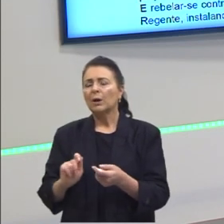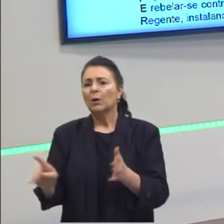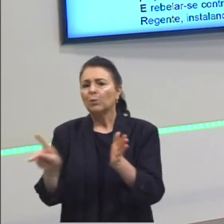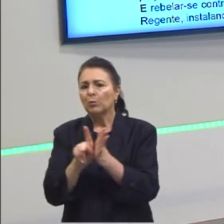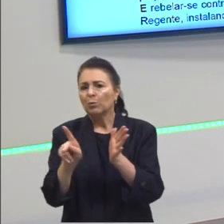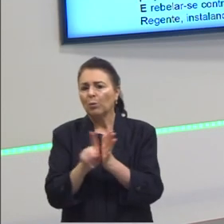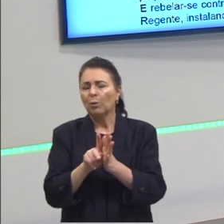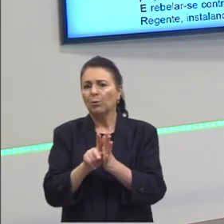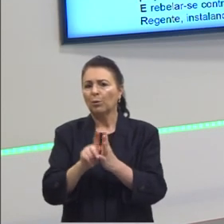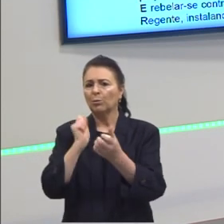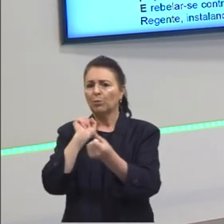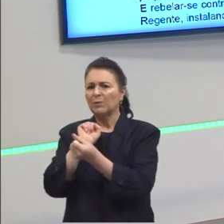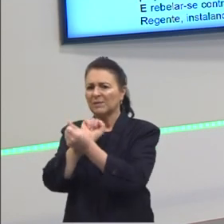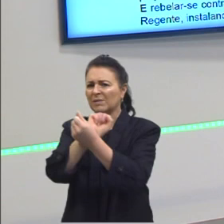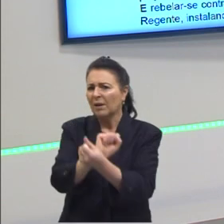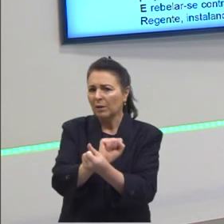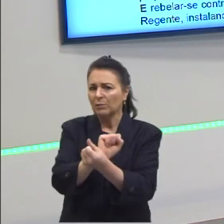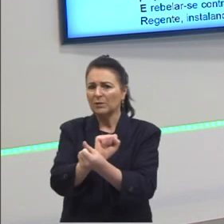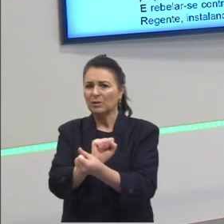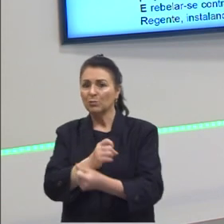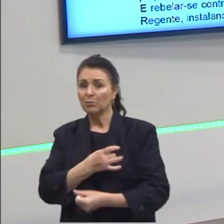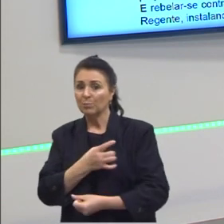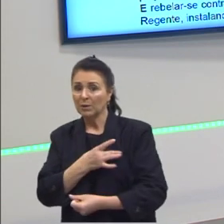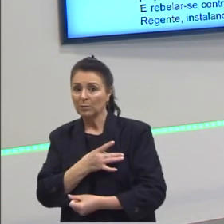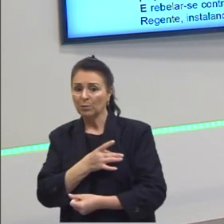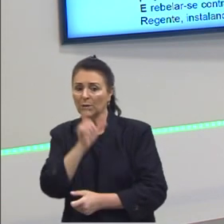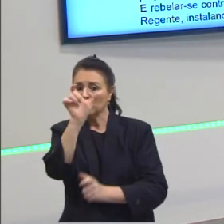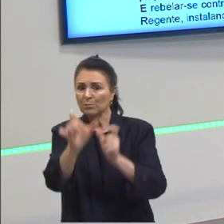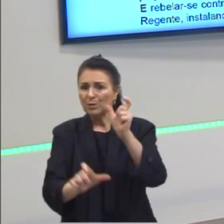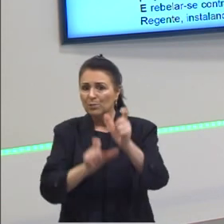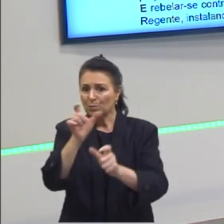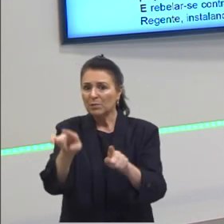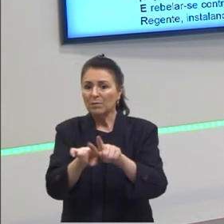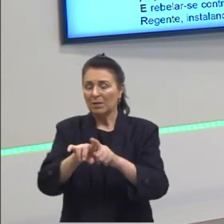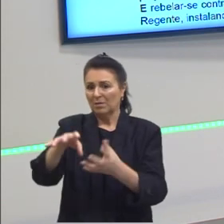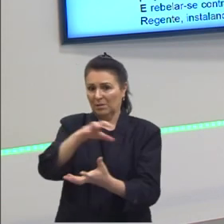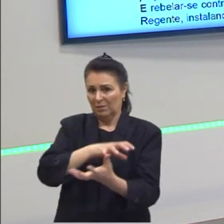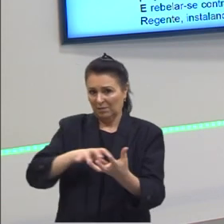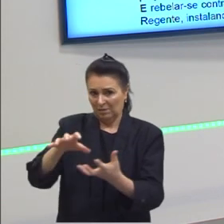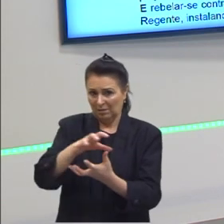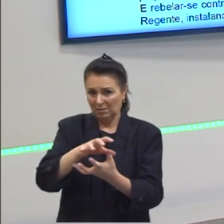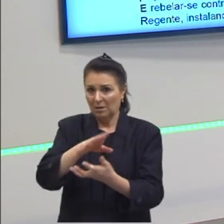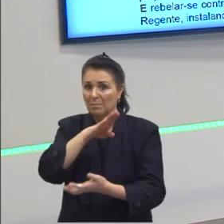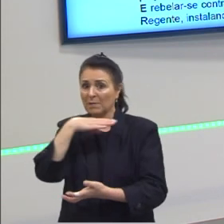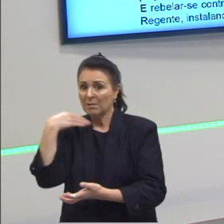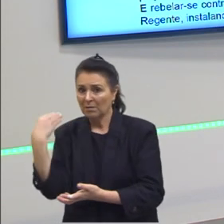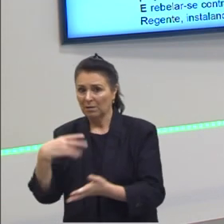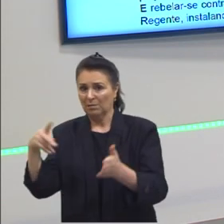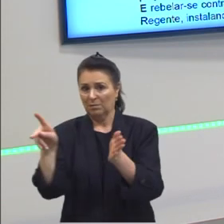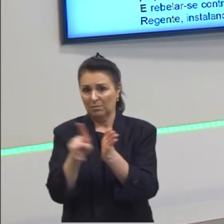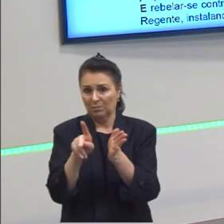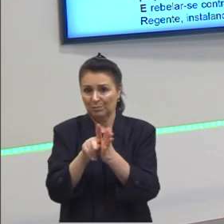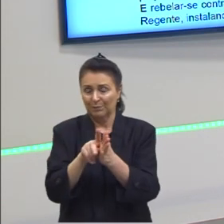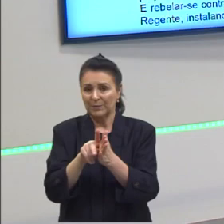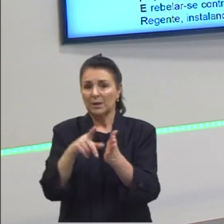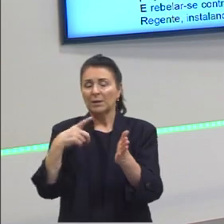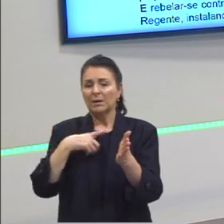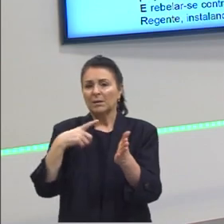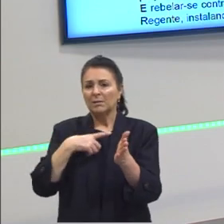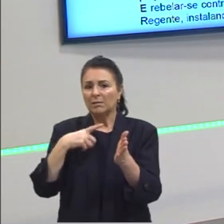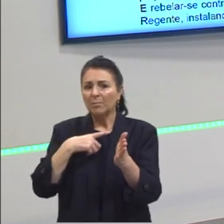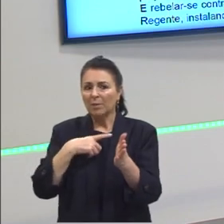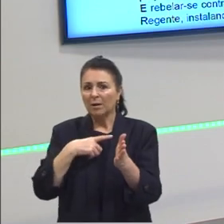as pessoas que eles escravizaram se rebelassem e matar sem eles que nem os haitianos fizeram e esse medo e com a também